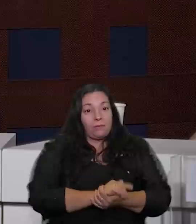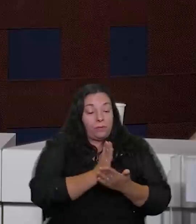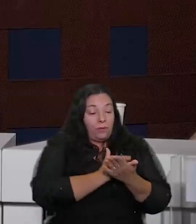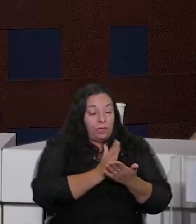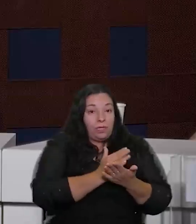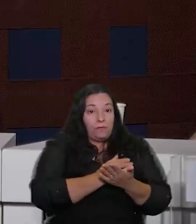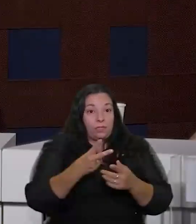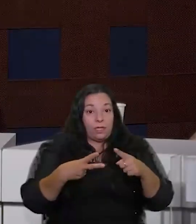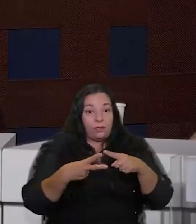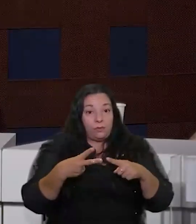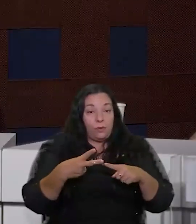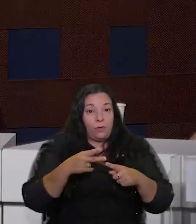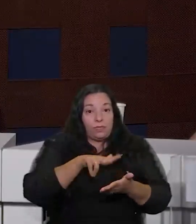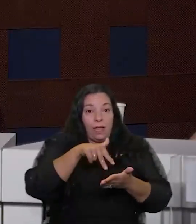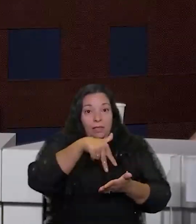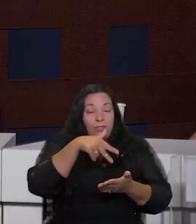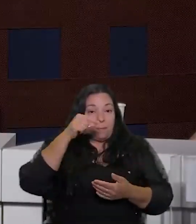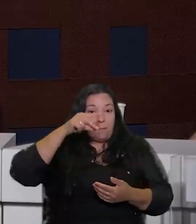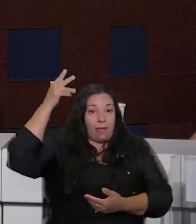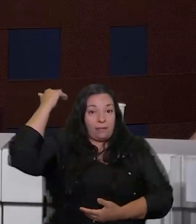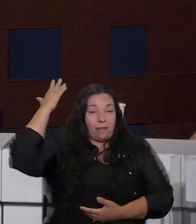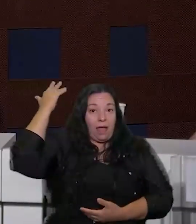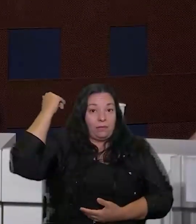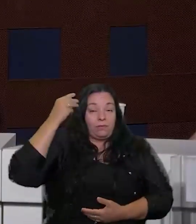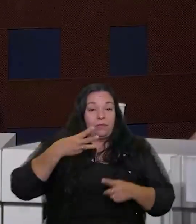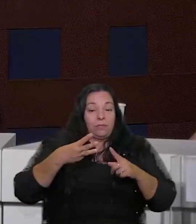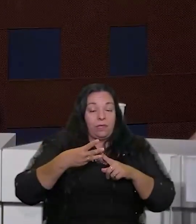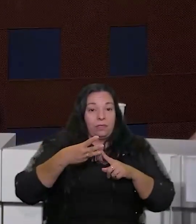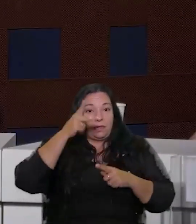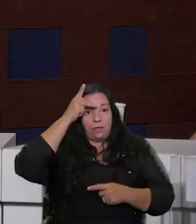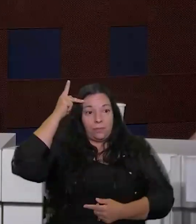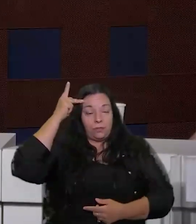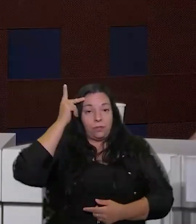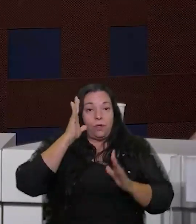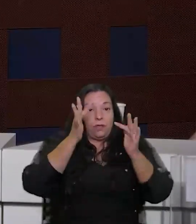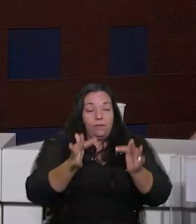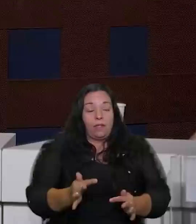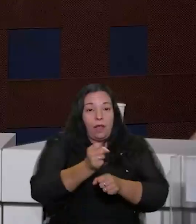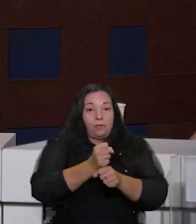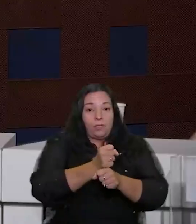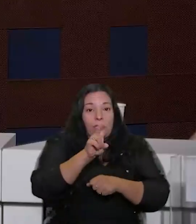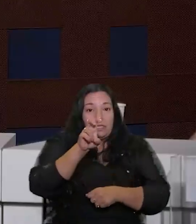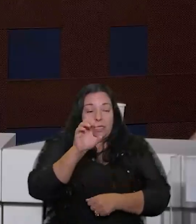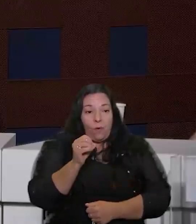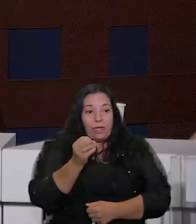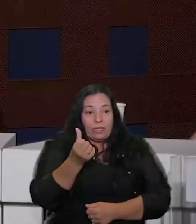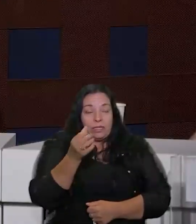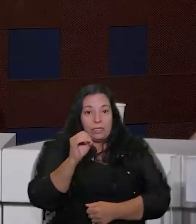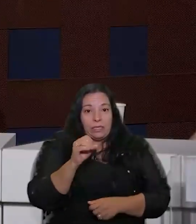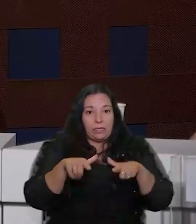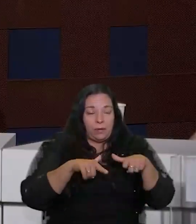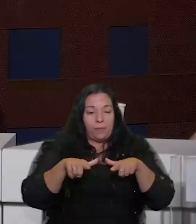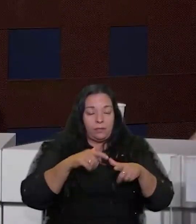tem 2 narrativas, uma no passado, que é em terceira pessoa, que é no final dos anos 50, início dos anos 60, com os trabalhadores